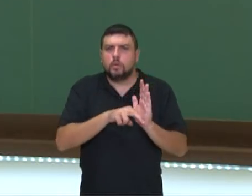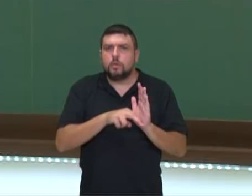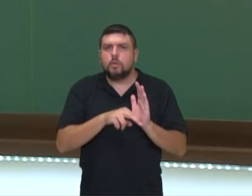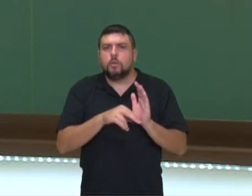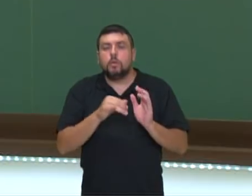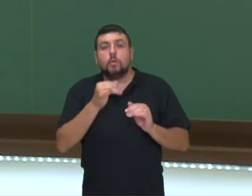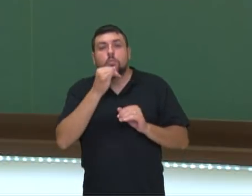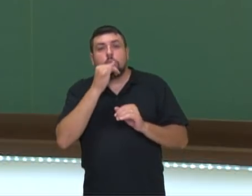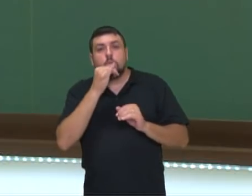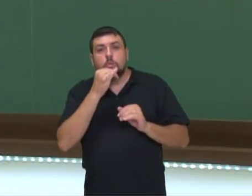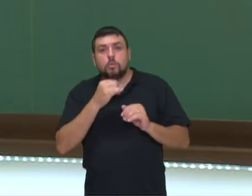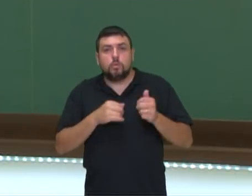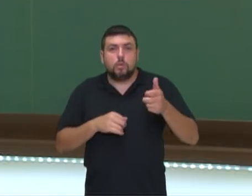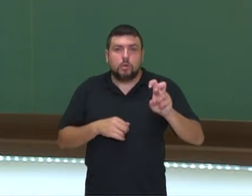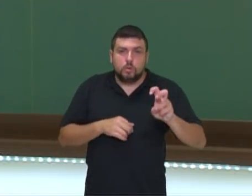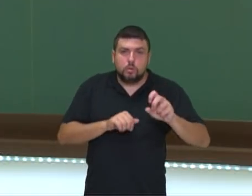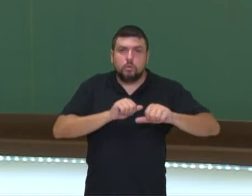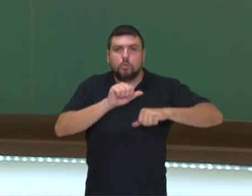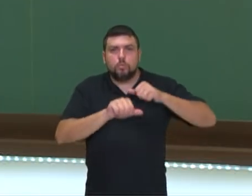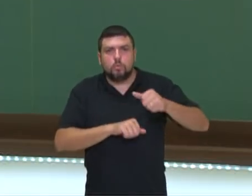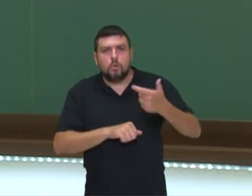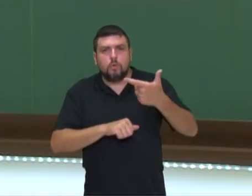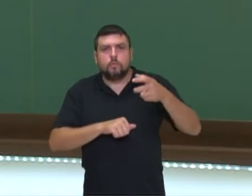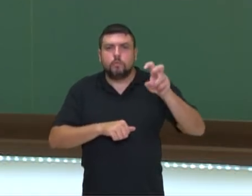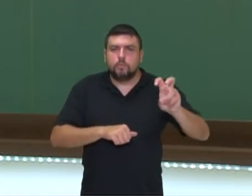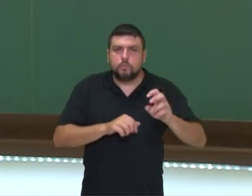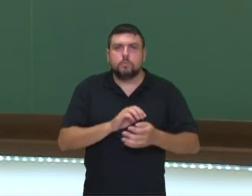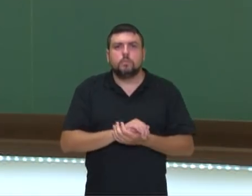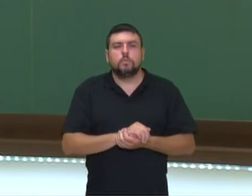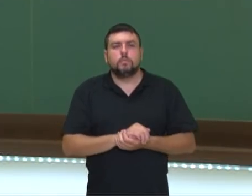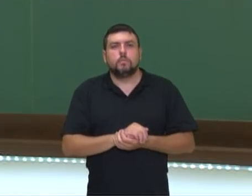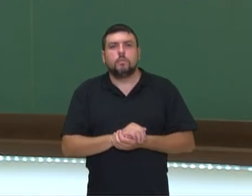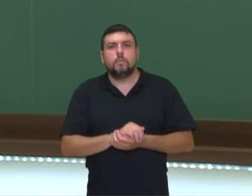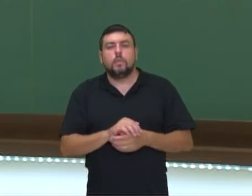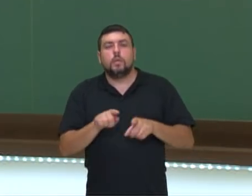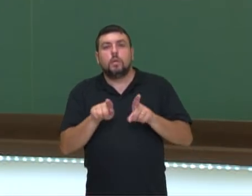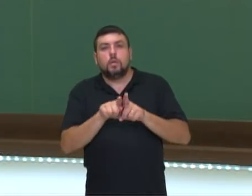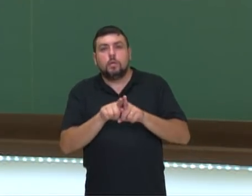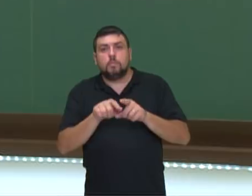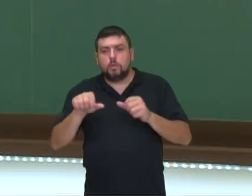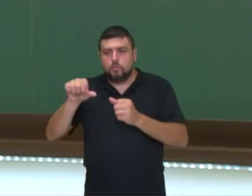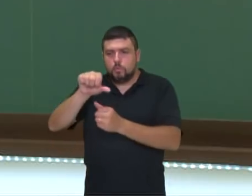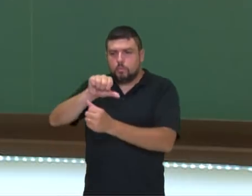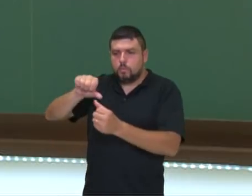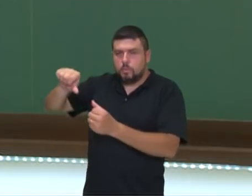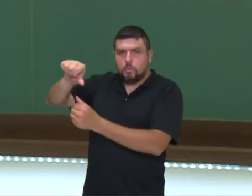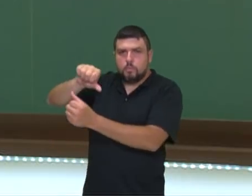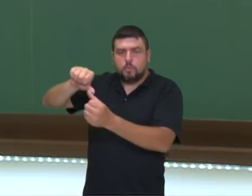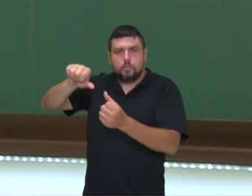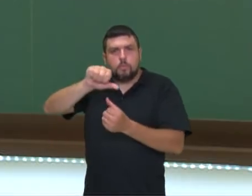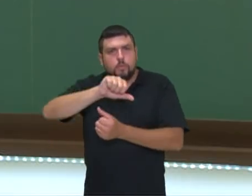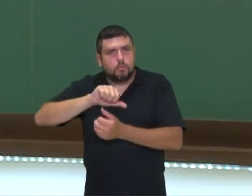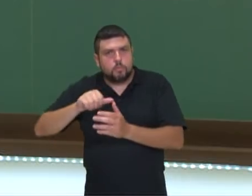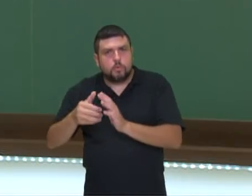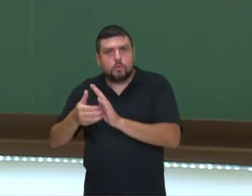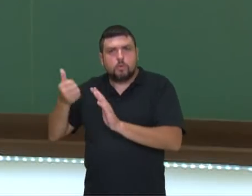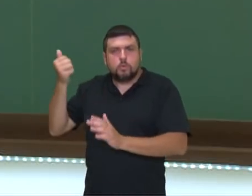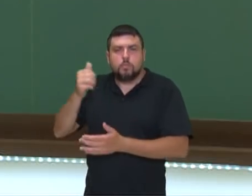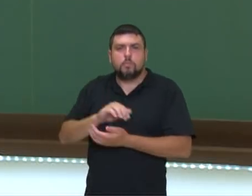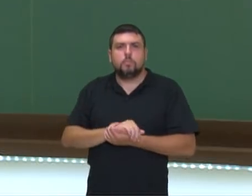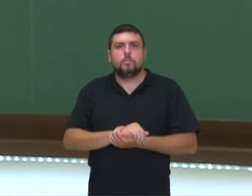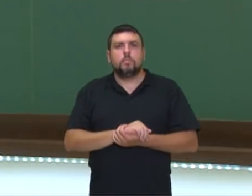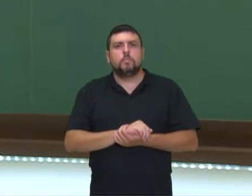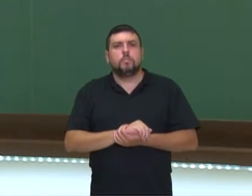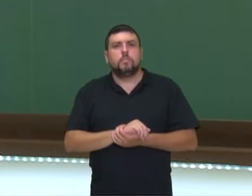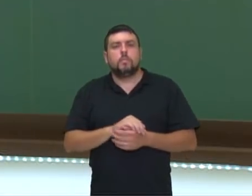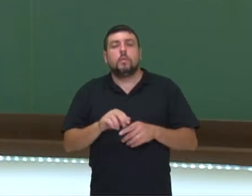alteração de 15 pontos para 25 pontos, a retirada do rodízio e tornando cada vez o esporte mais dinâmico.